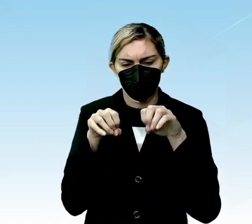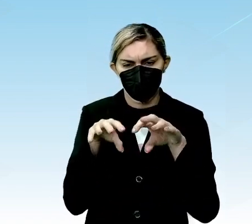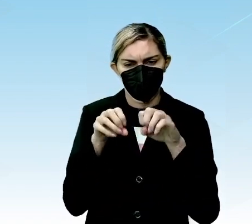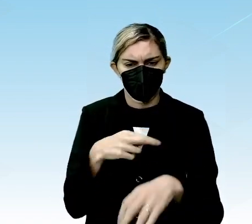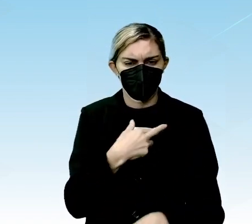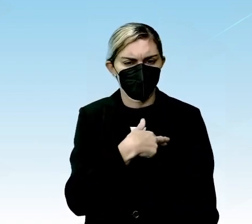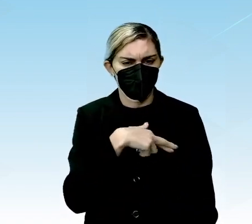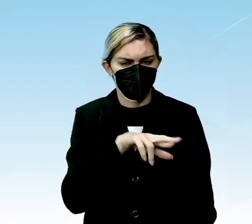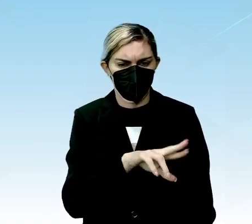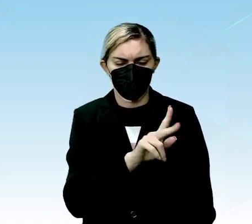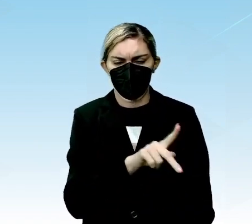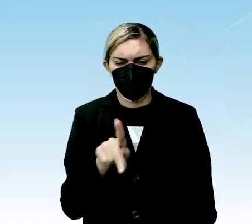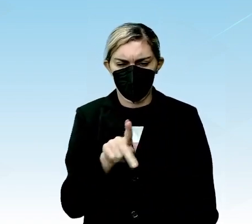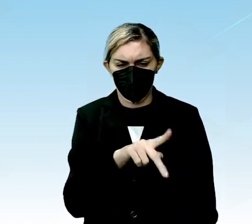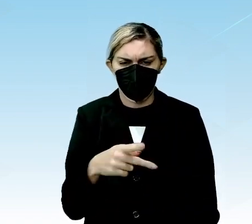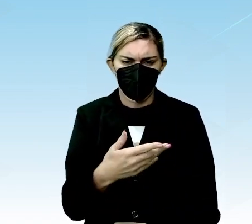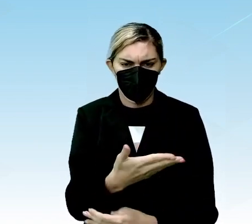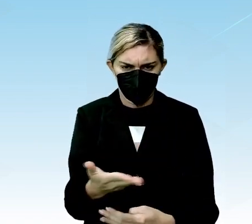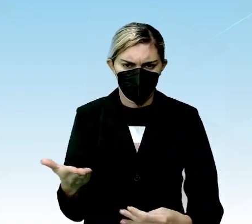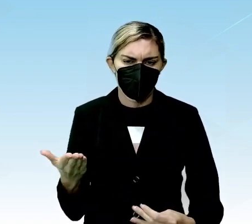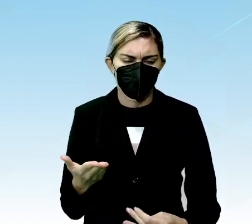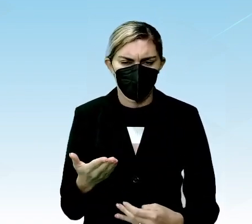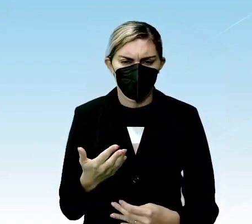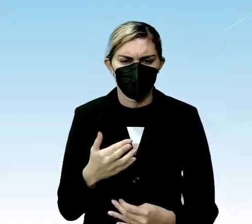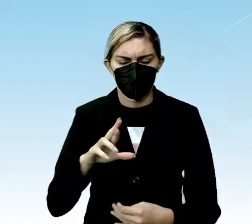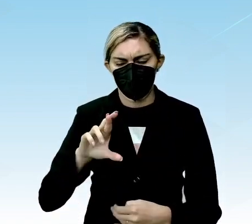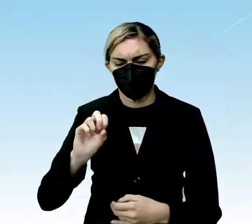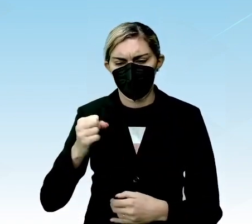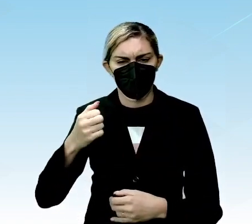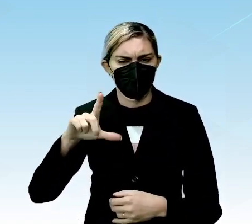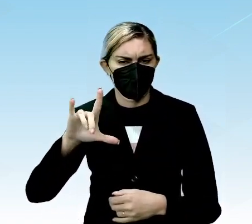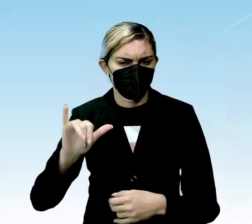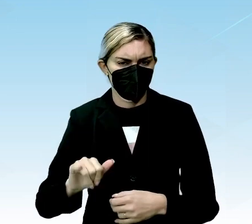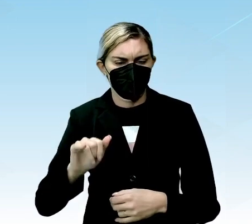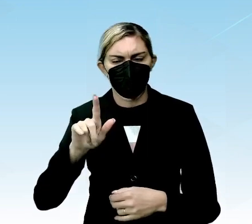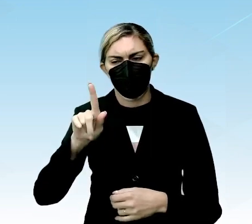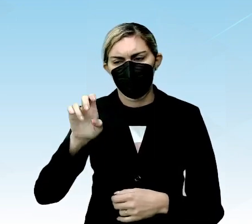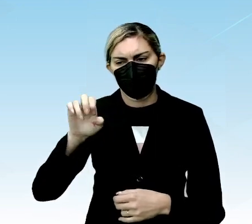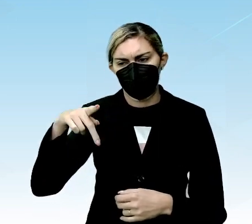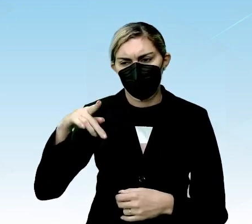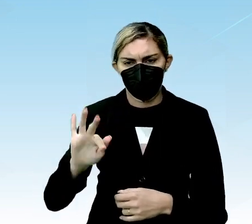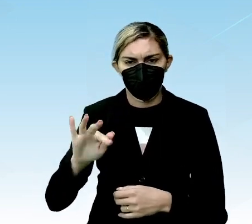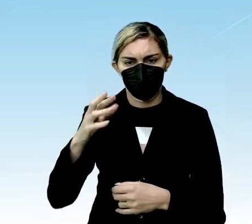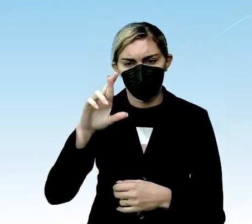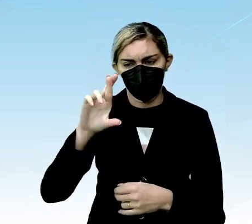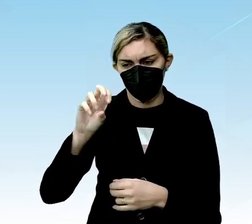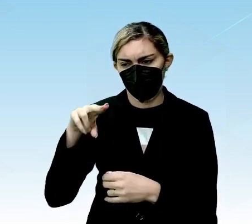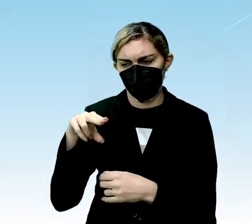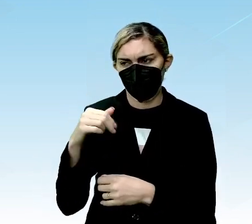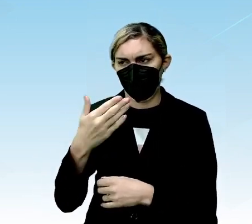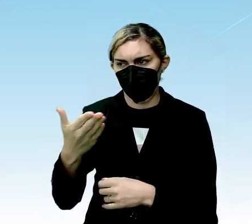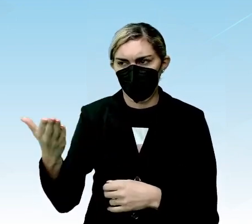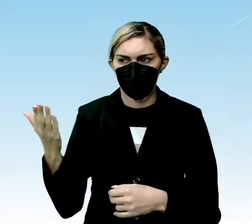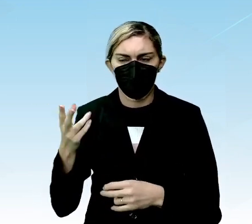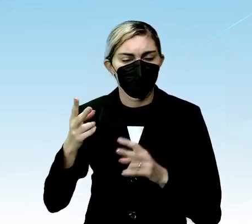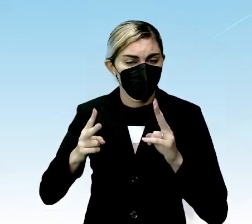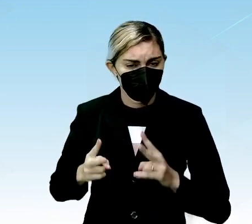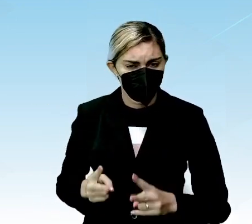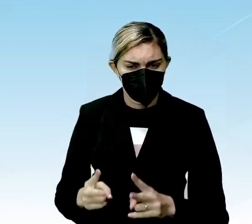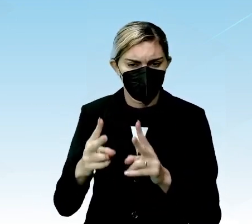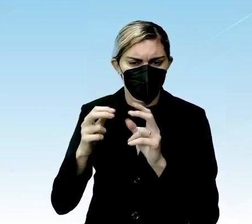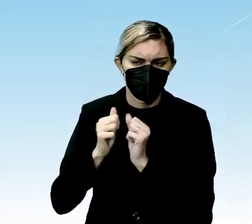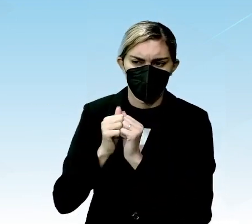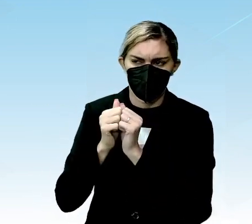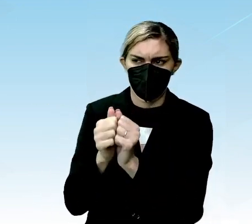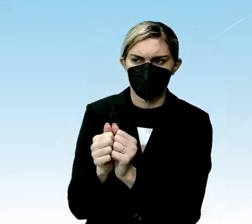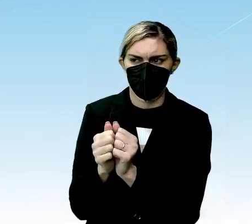dos professores, da professora Rosália, da GEPAF, a Ronaldo aqui da transmissão, certo? E continue sempre